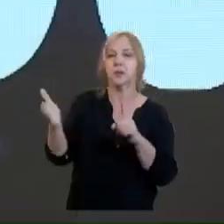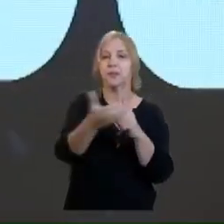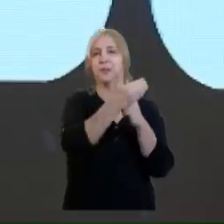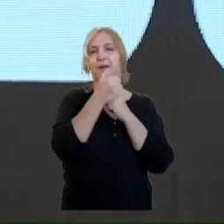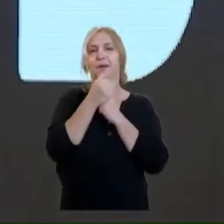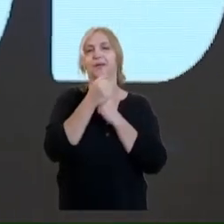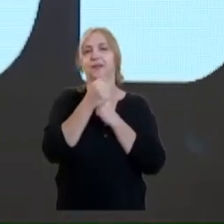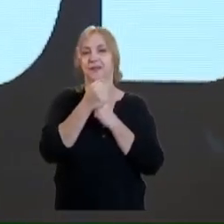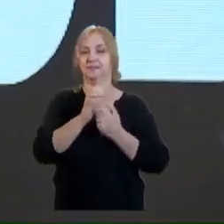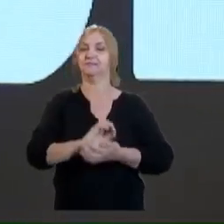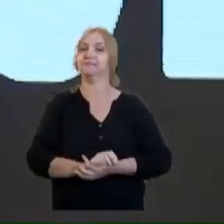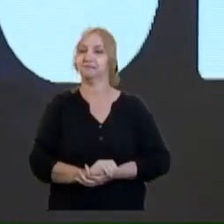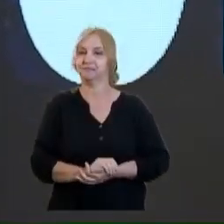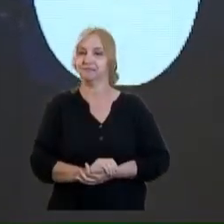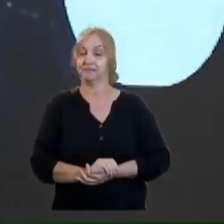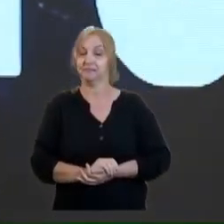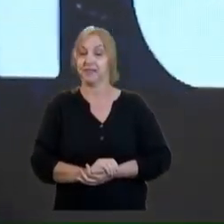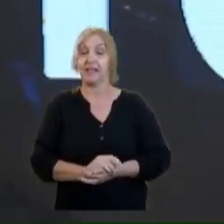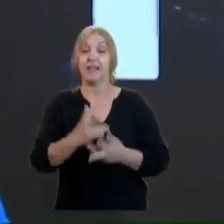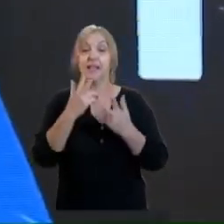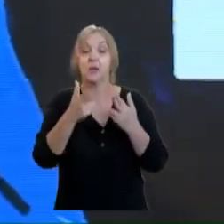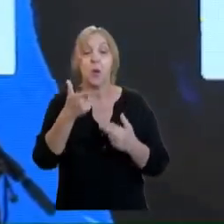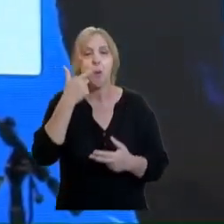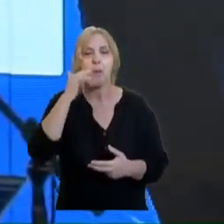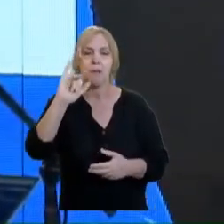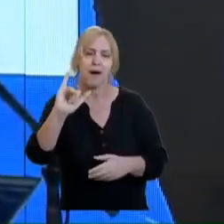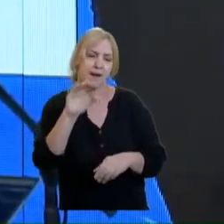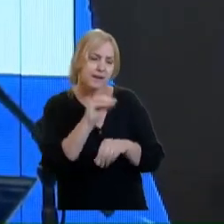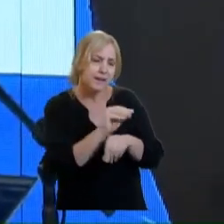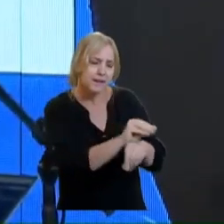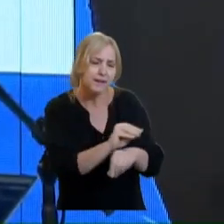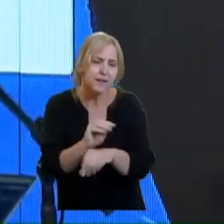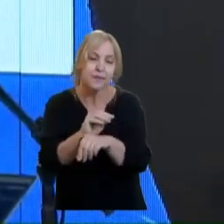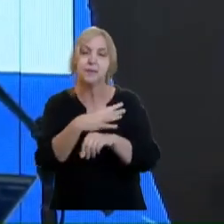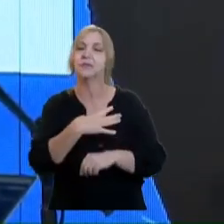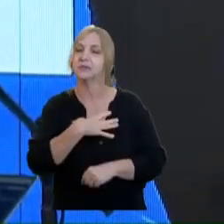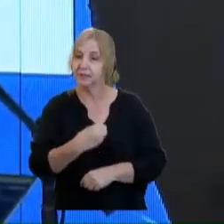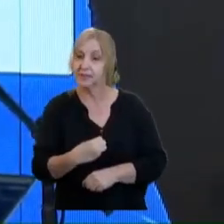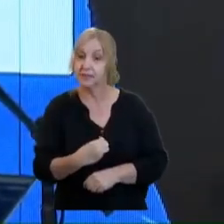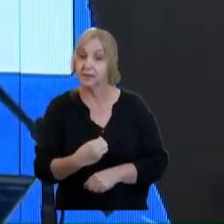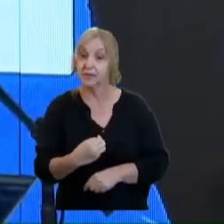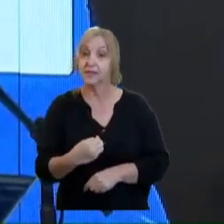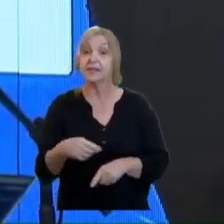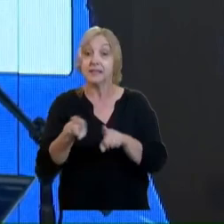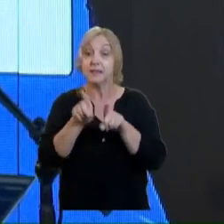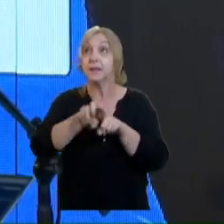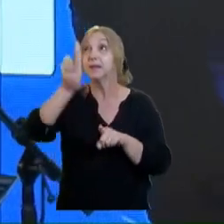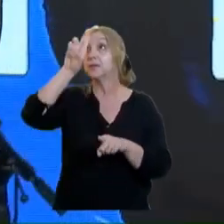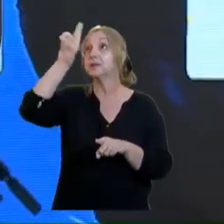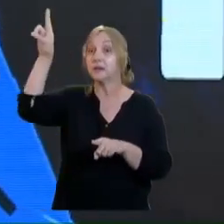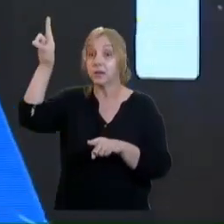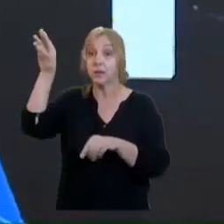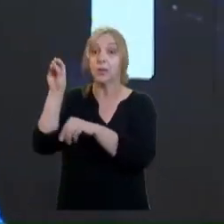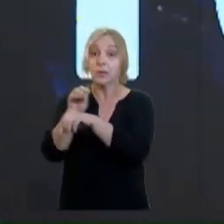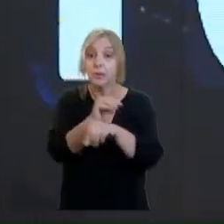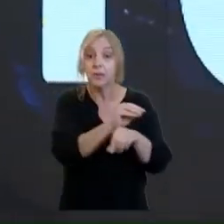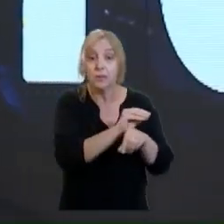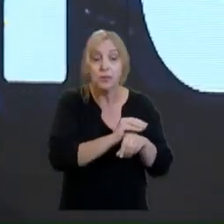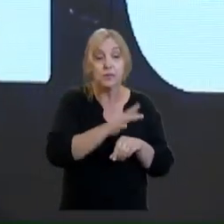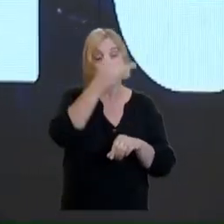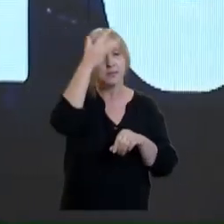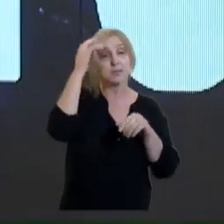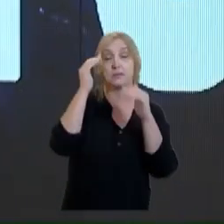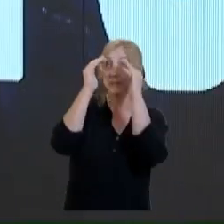A palavra diz que como um pai se compadece dos seus filhos, Assim o Senhor se compadece dos que o temem e